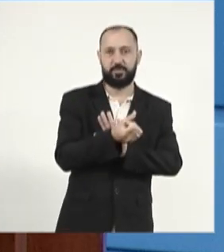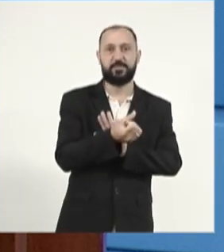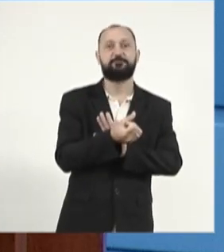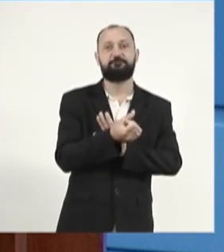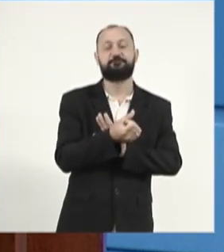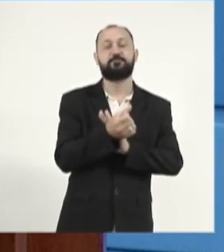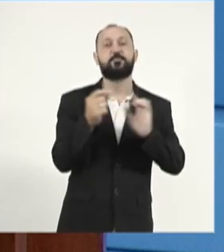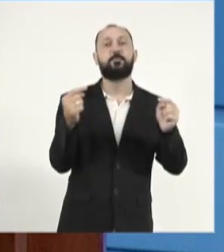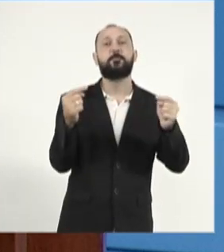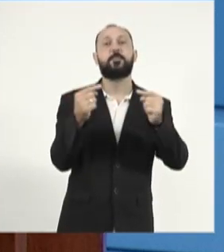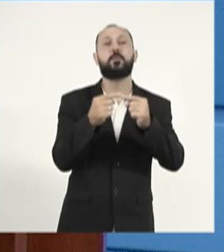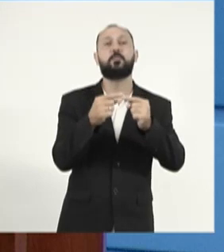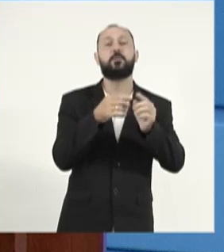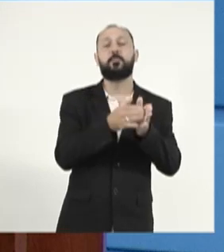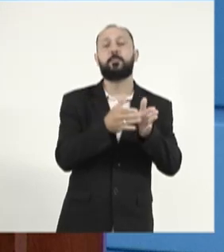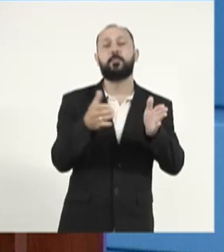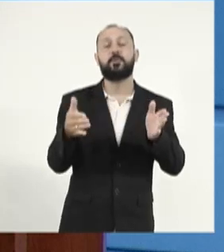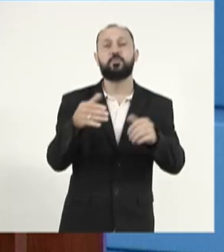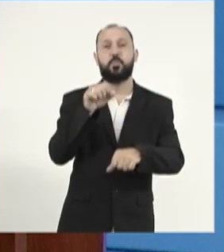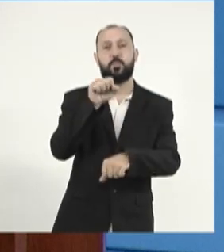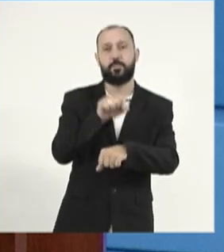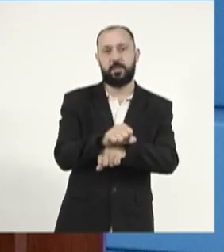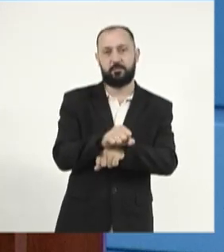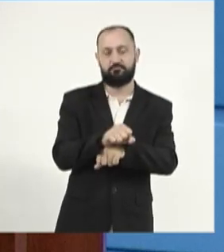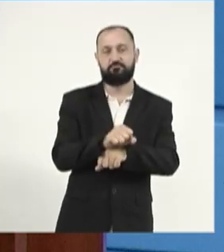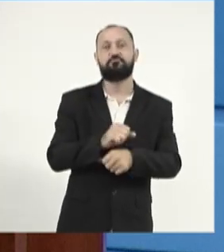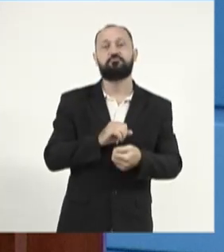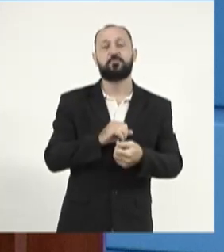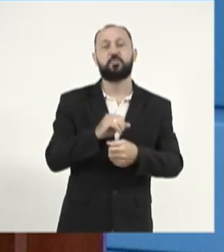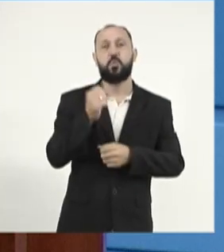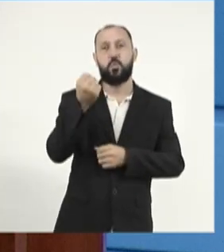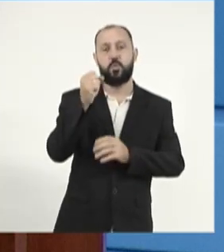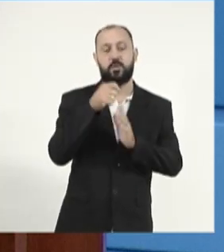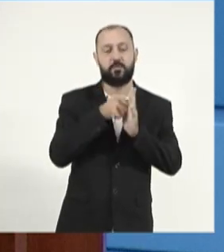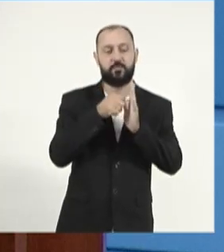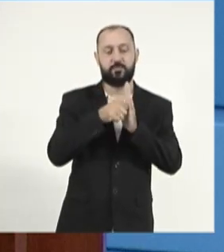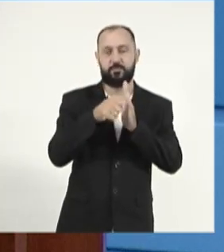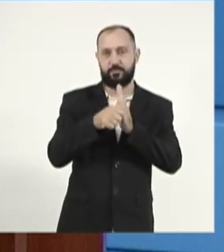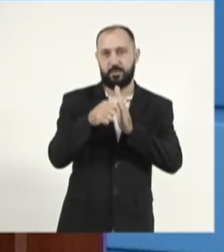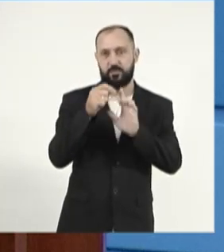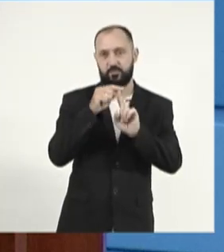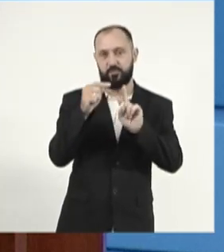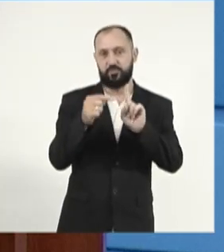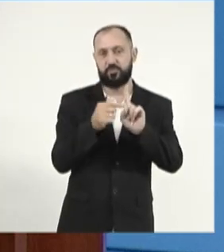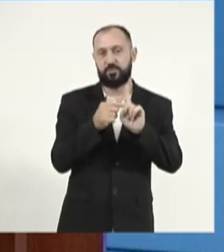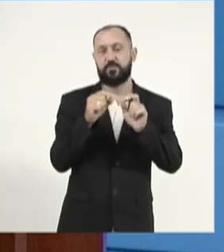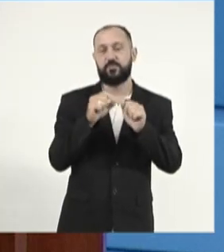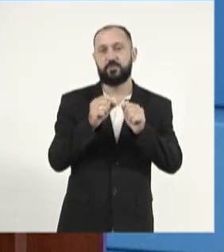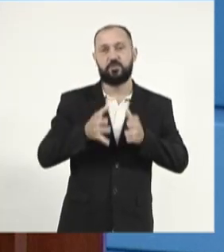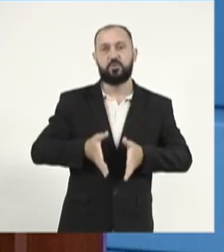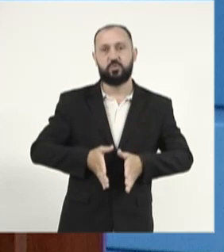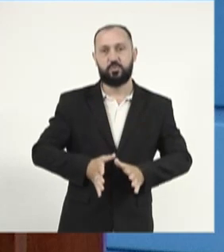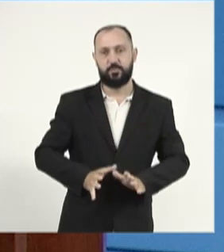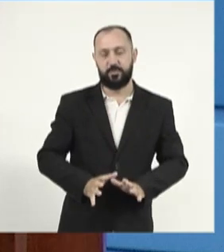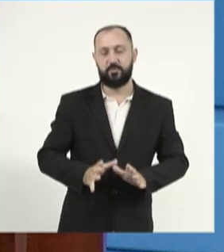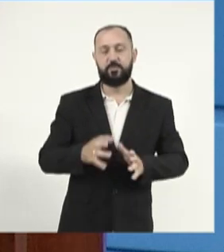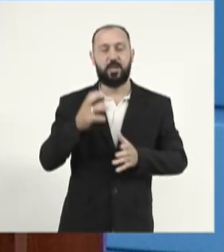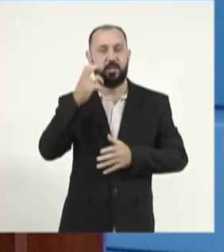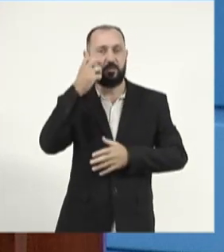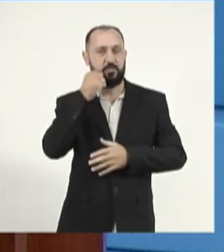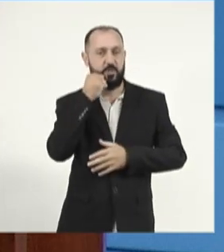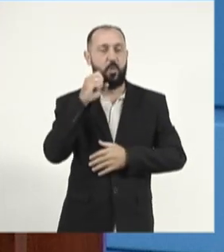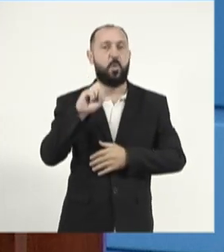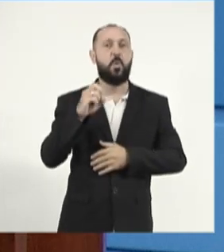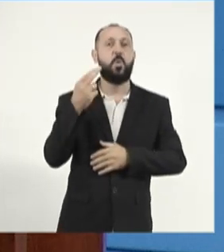letivos correspondente ao período de suspensão a partir do 8º mês de gestação, da ocorrência do parto, da adoção ou